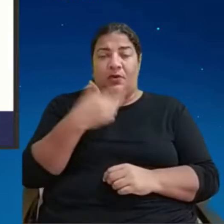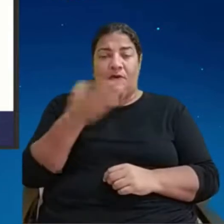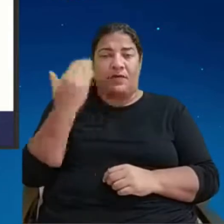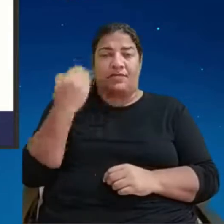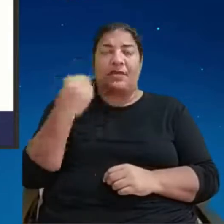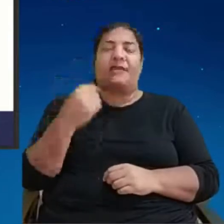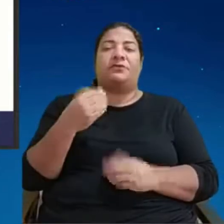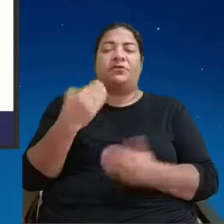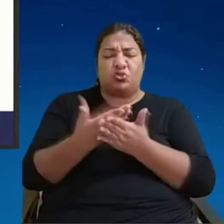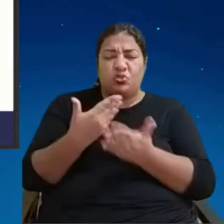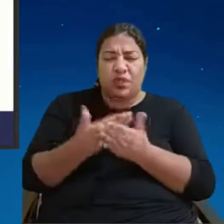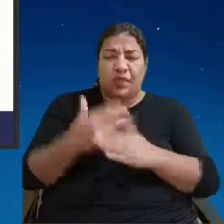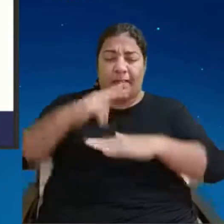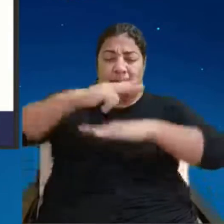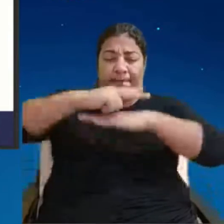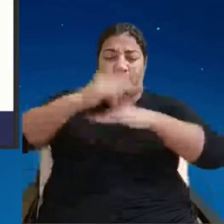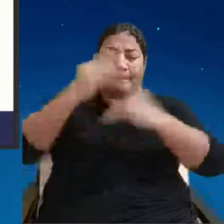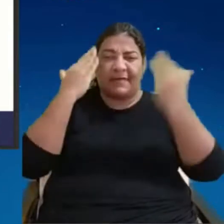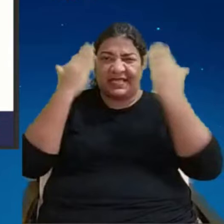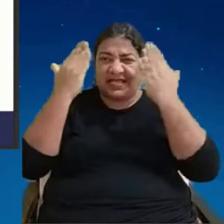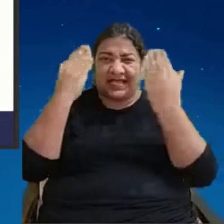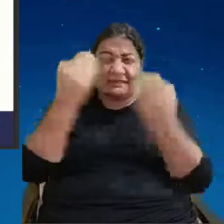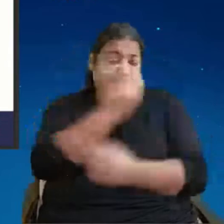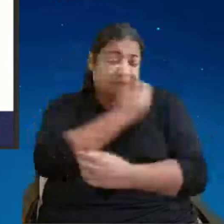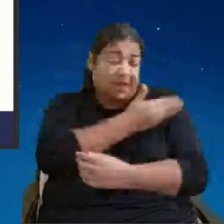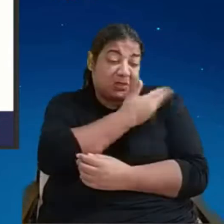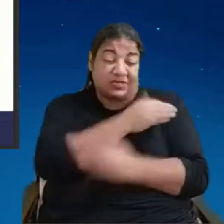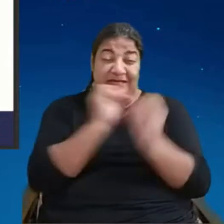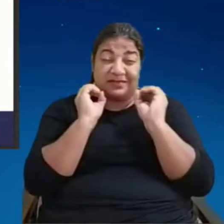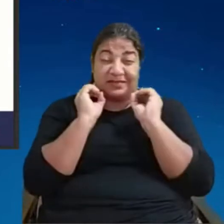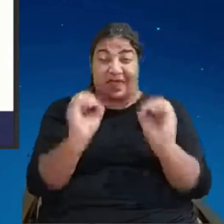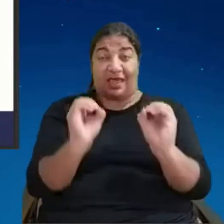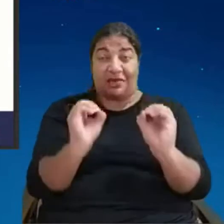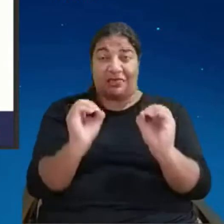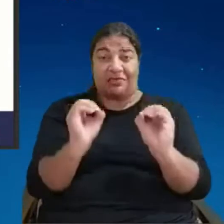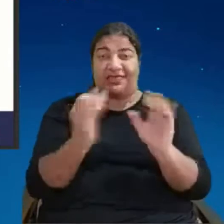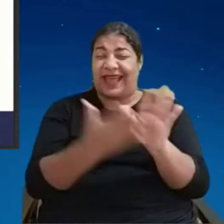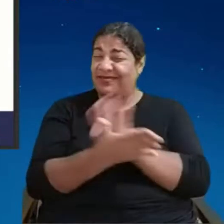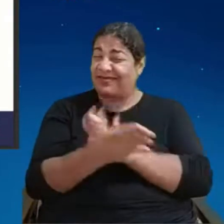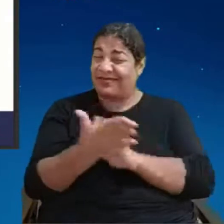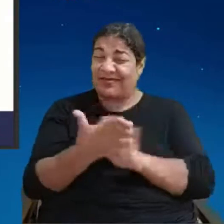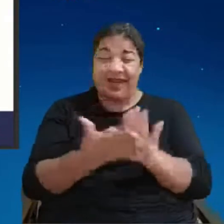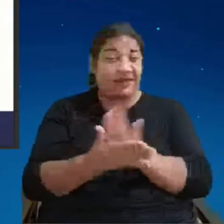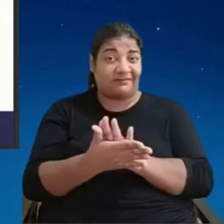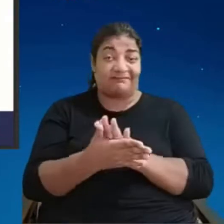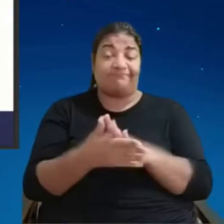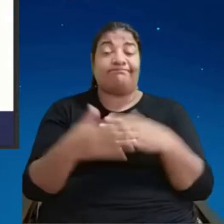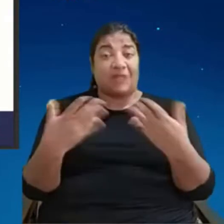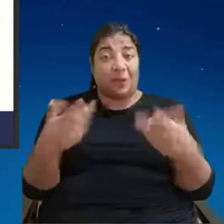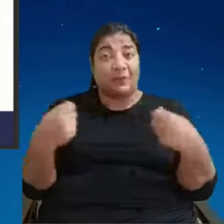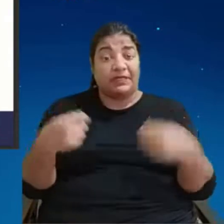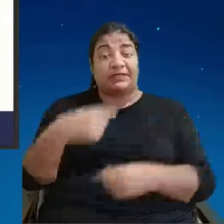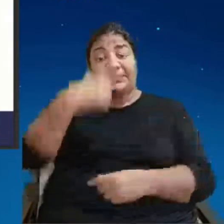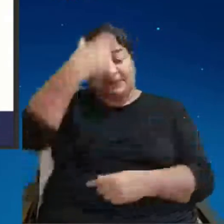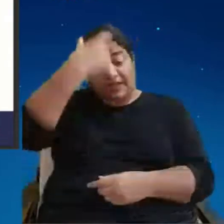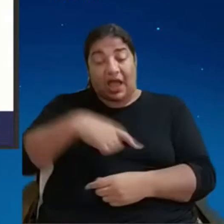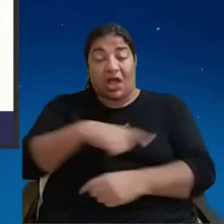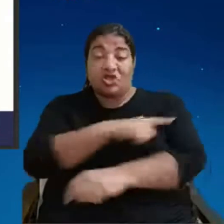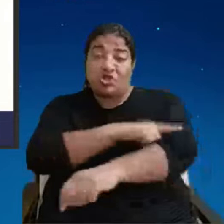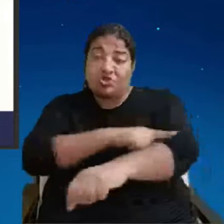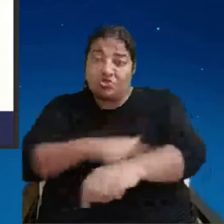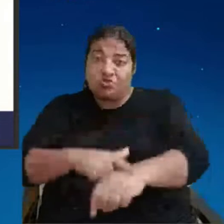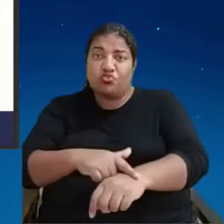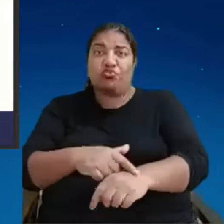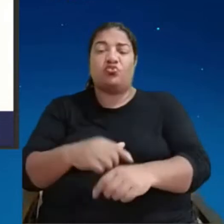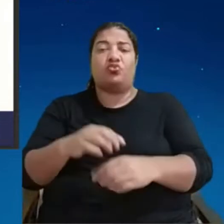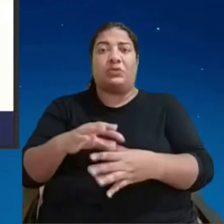gente não tem preconceito com nada. Com nada. Então, assim, essa atitude das pessoas, a atitude de um bom líder, quantas